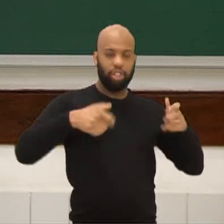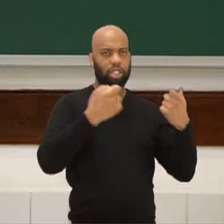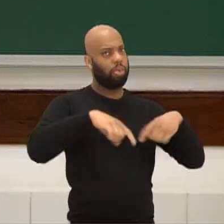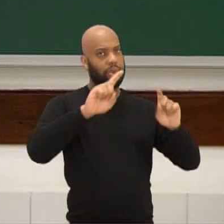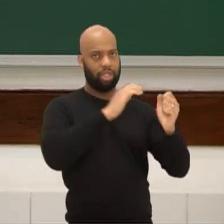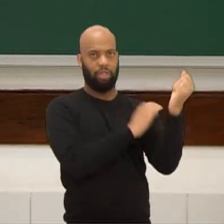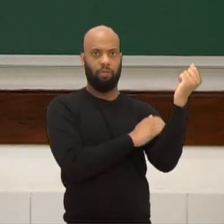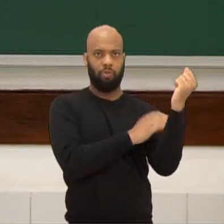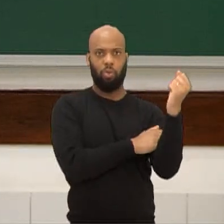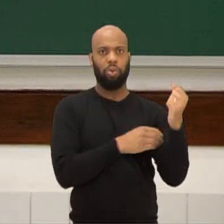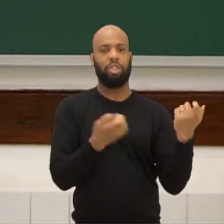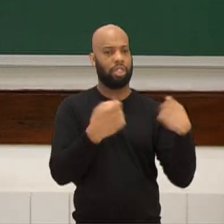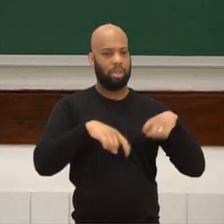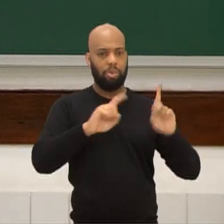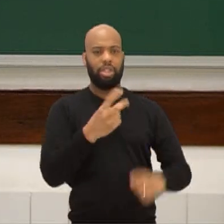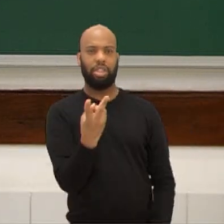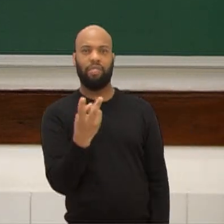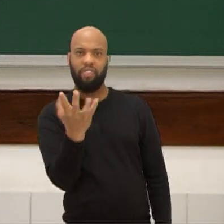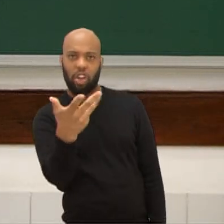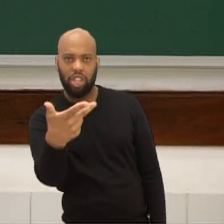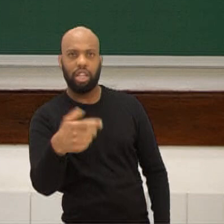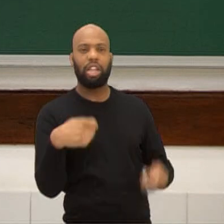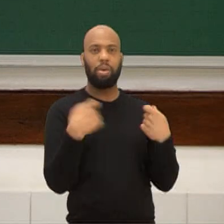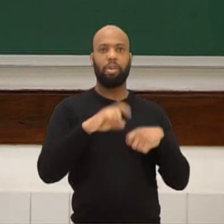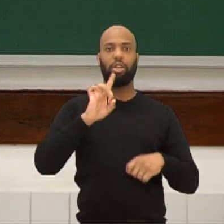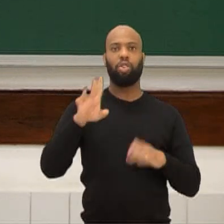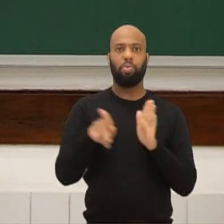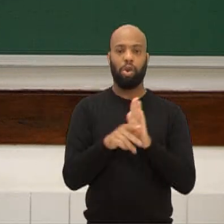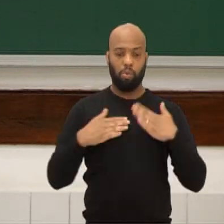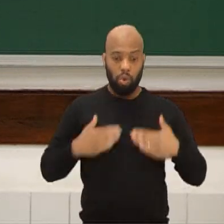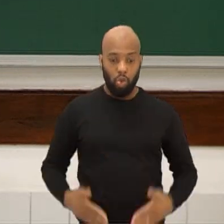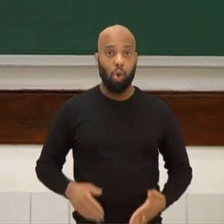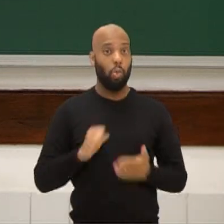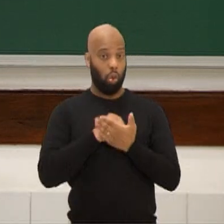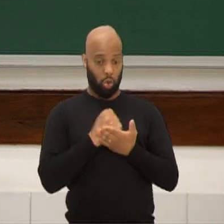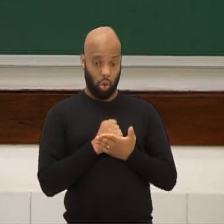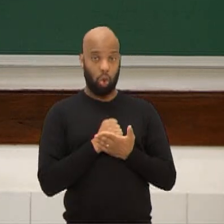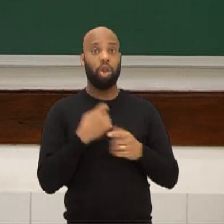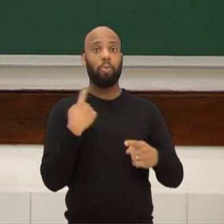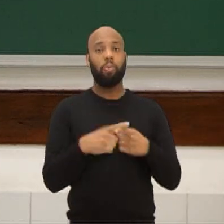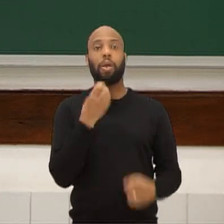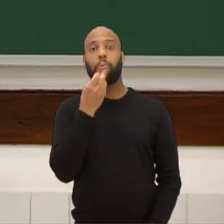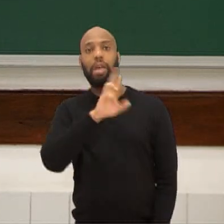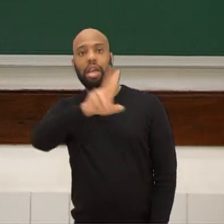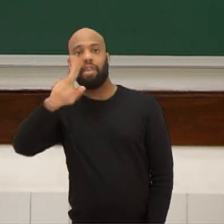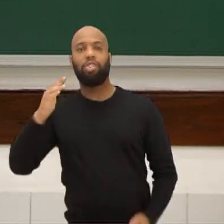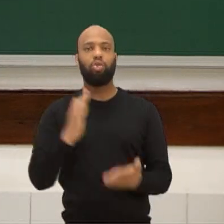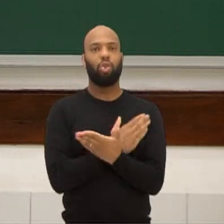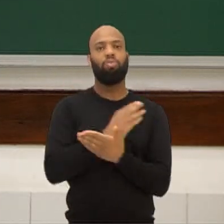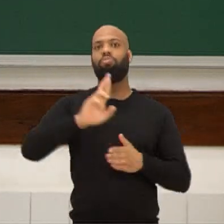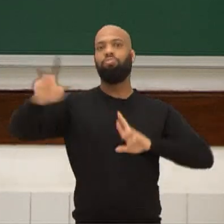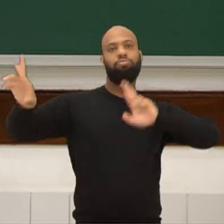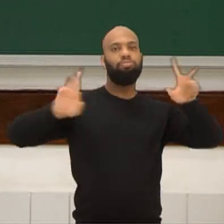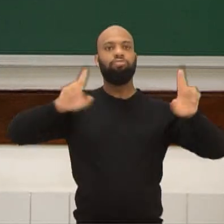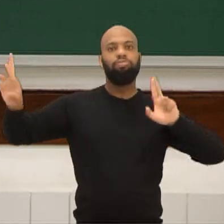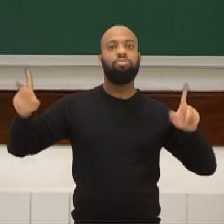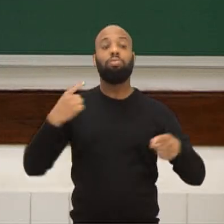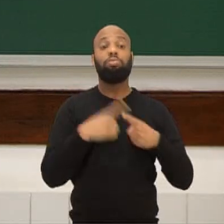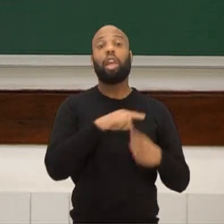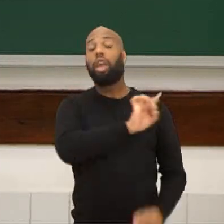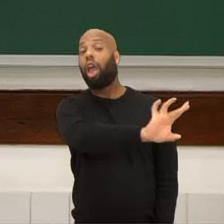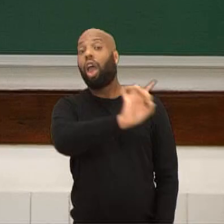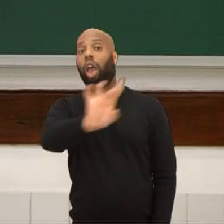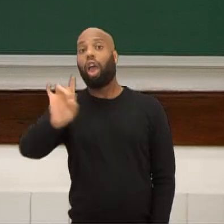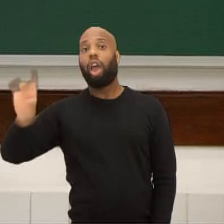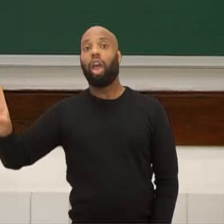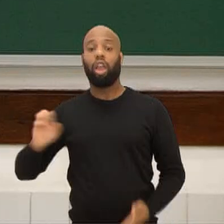precisar, né, da velocidade, eu vou precisar ali da coordenação motora, que é igual, mas é alguns benefícios diferentes. Então, cada jogo circense tem